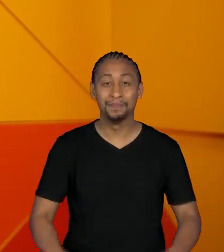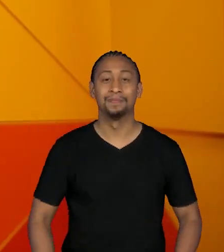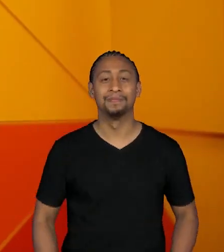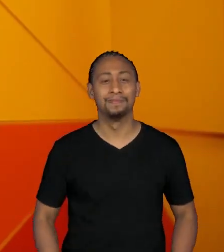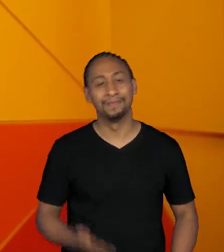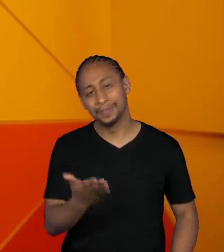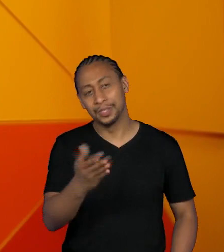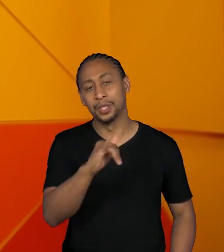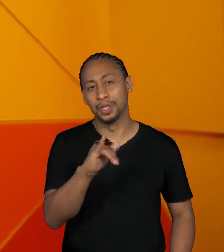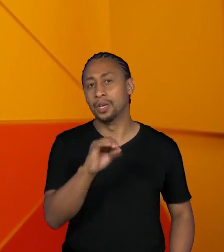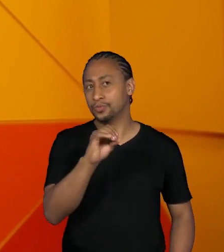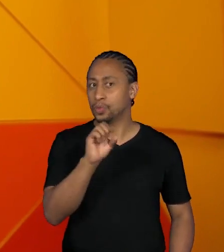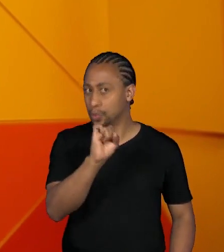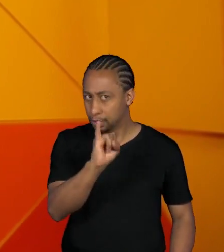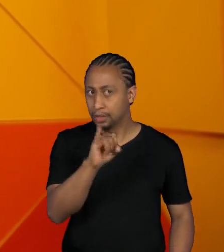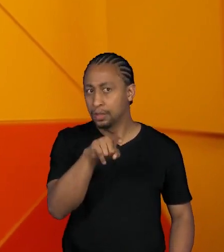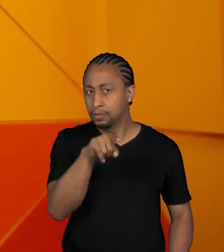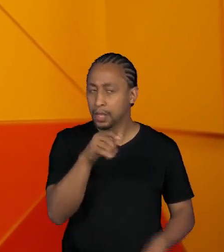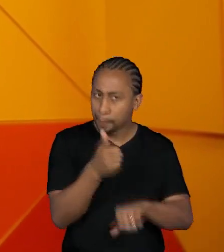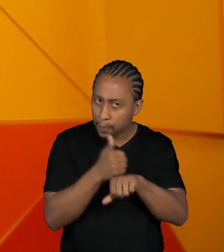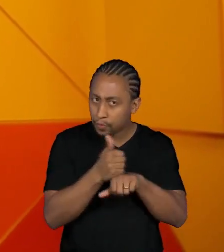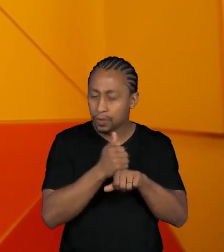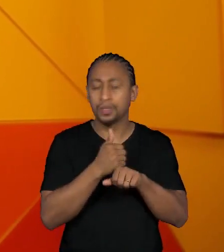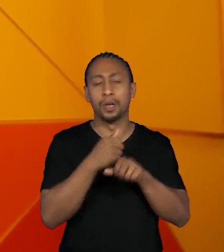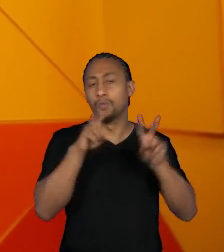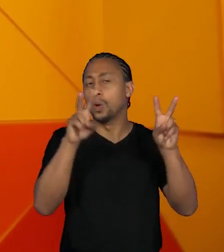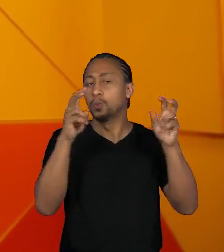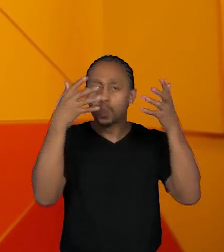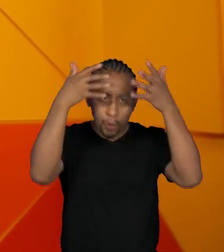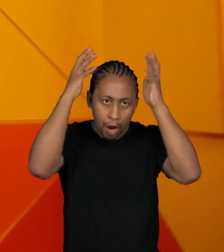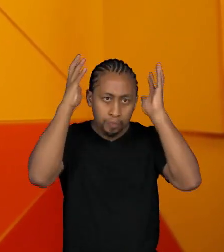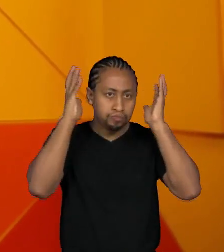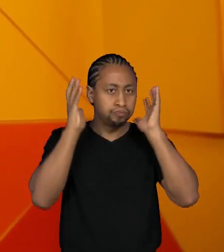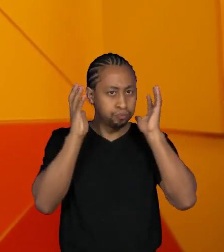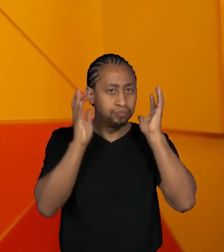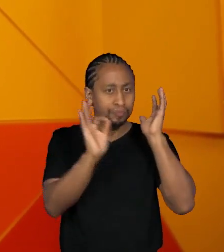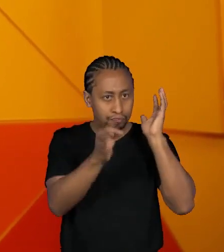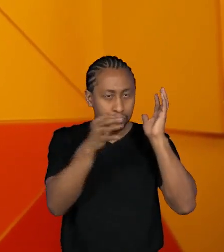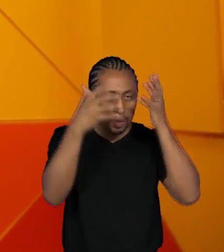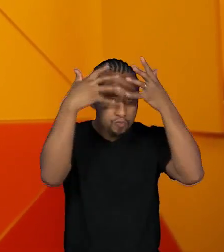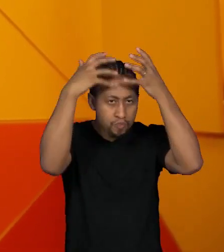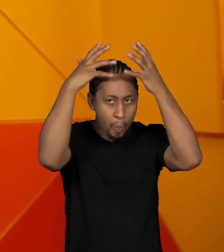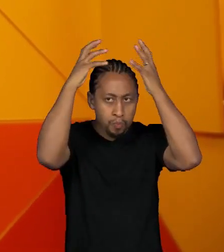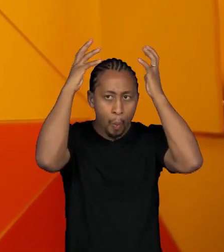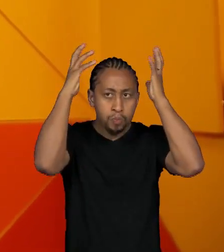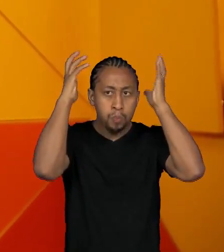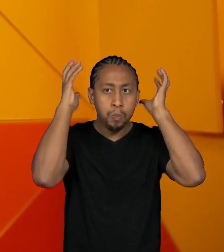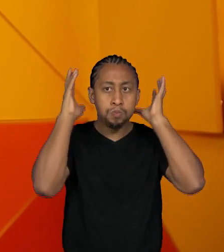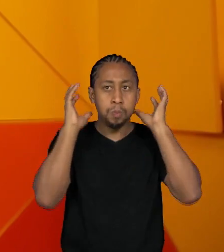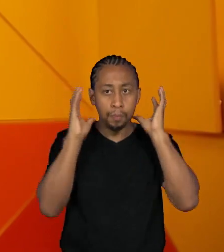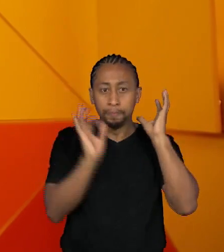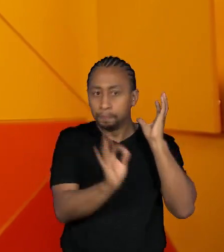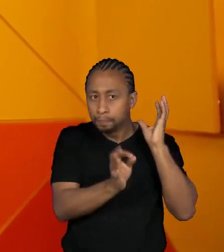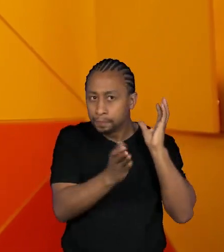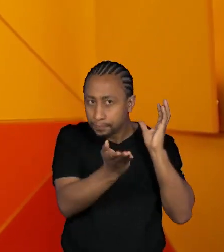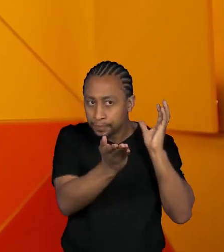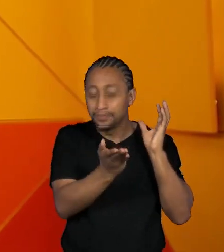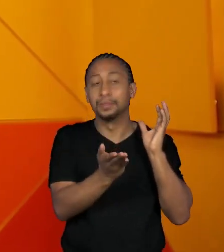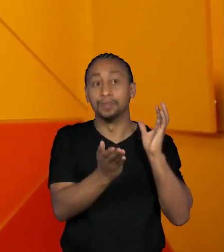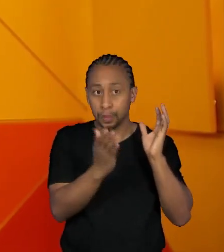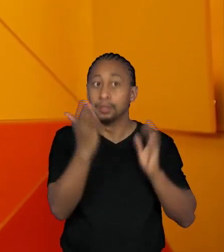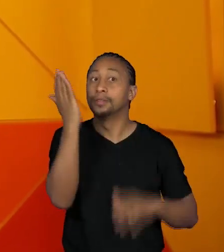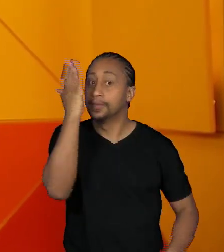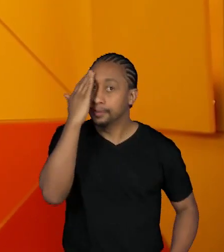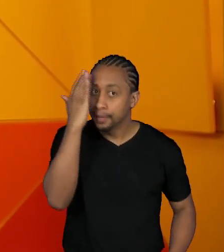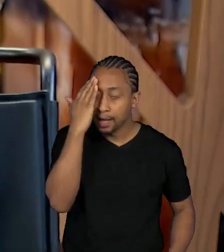Josi, você é especialista em cabelos crespos. A gente sabe de todas as especificidades